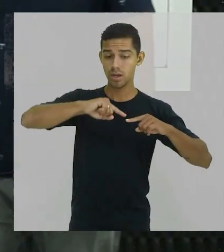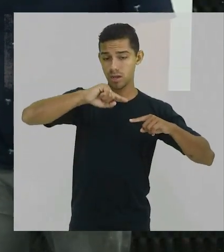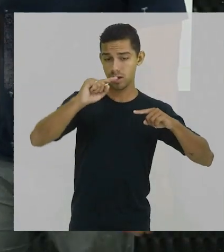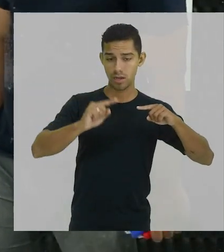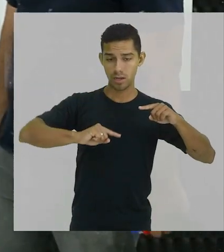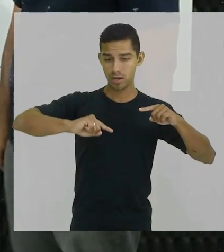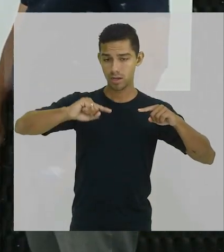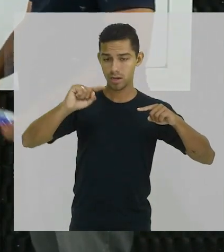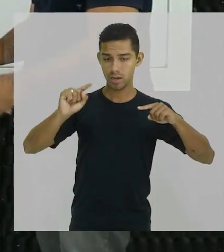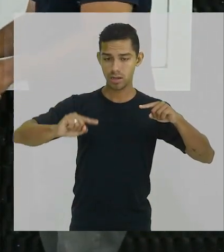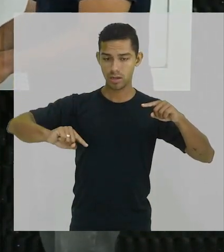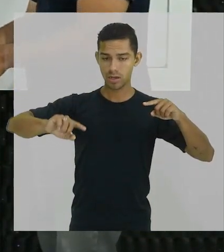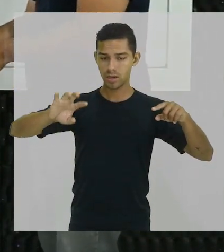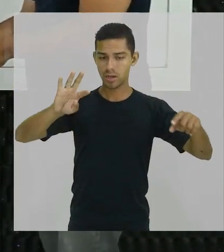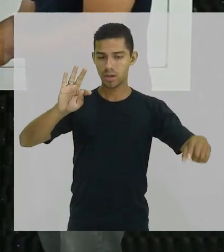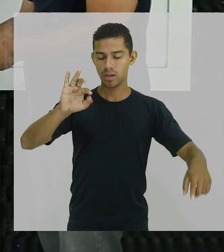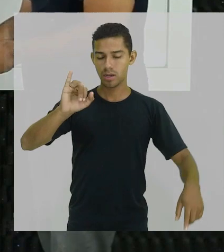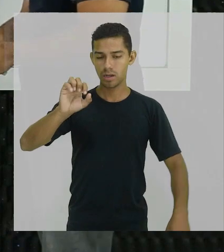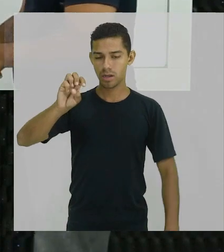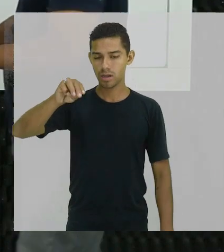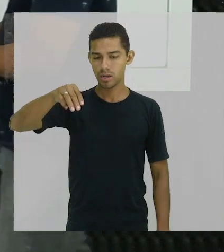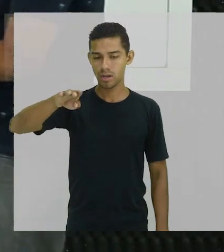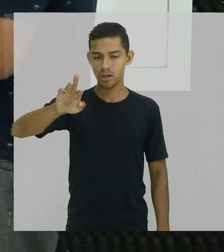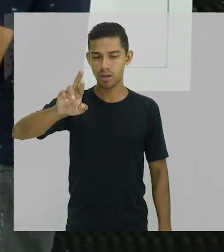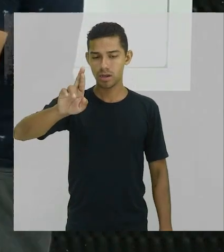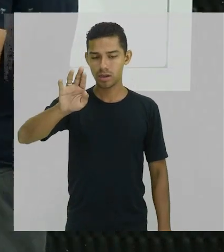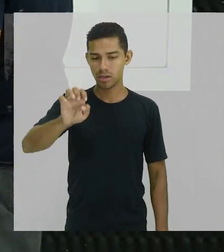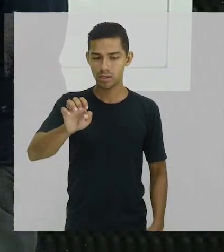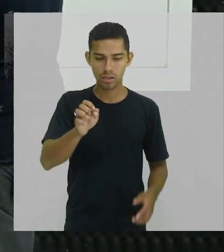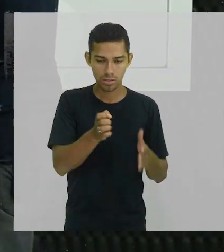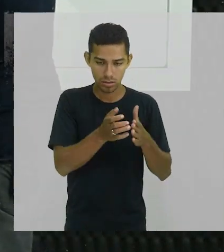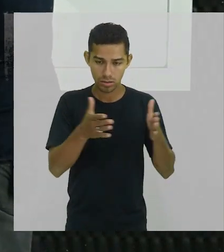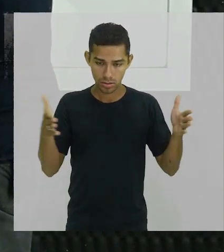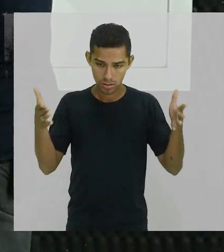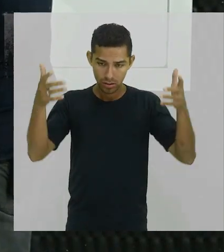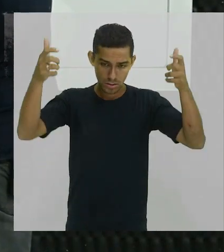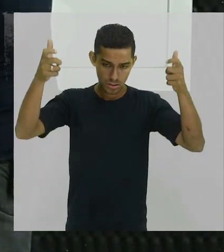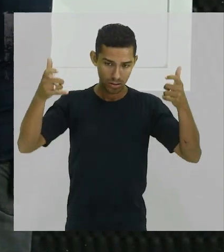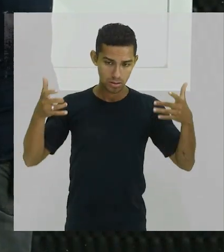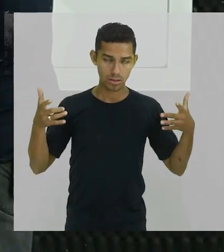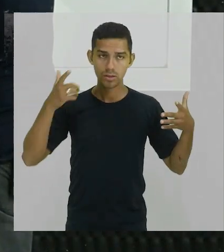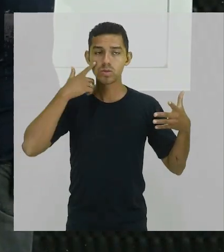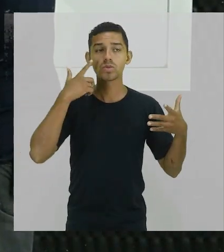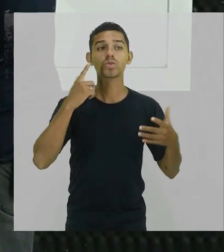timbre, que vai ser produzido, né? Então o som,